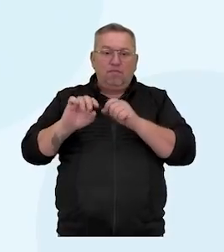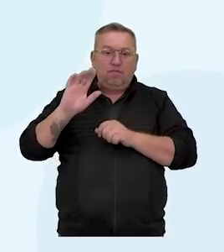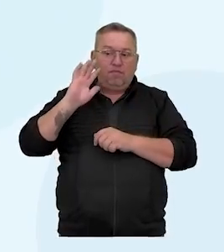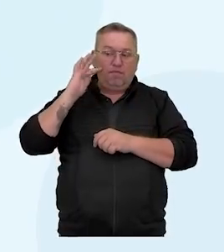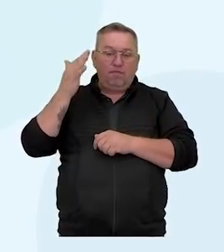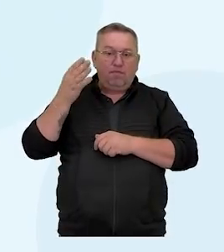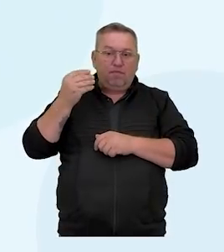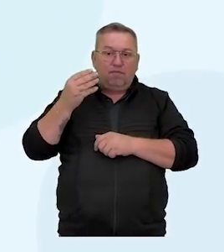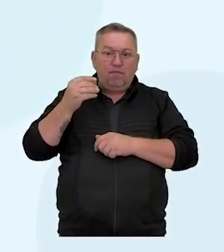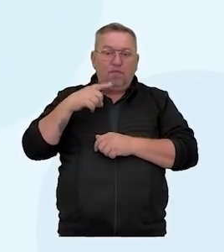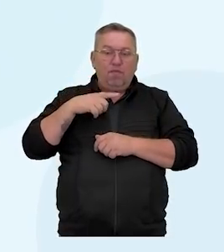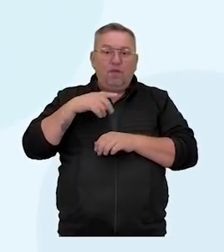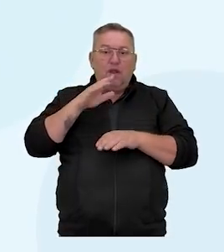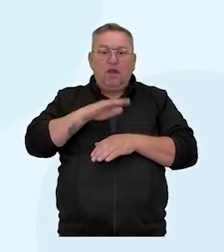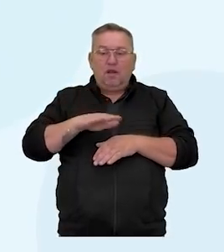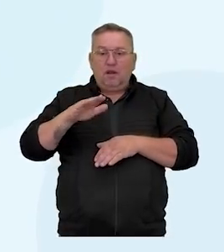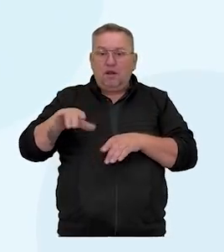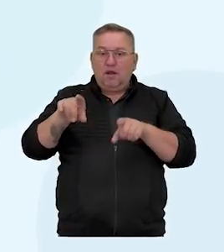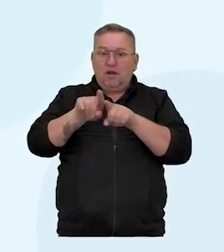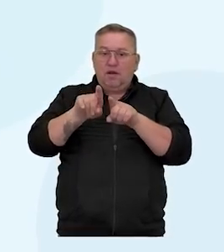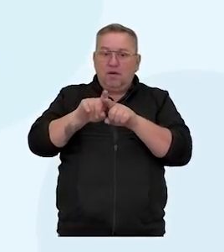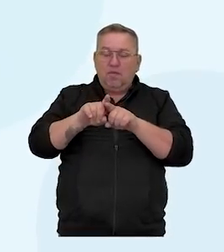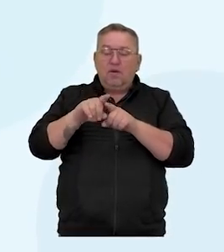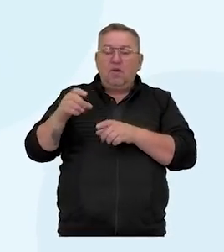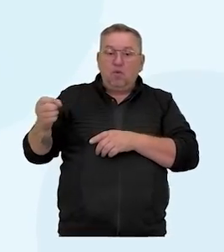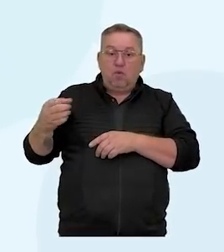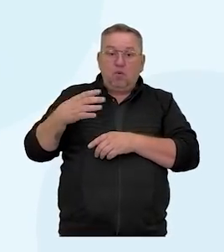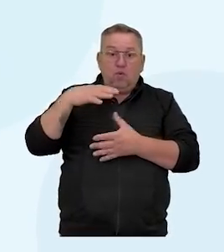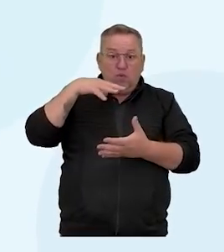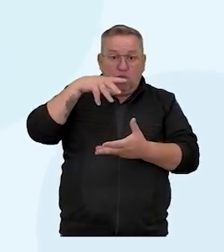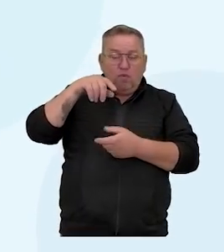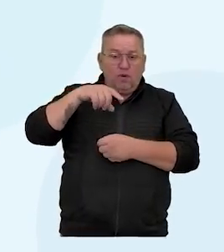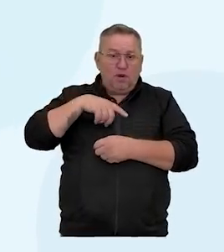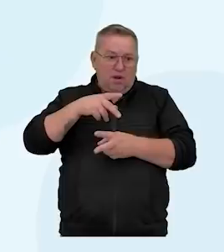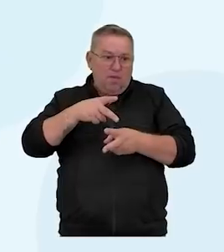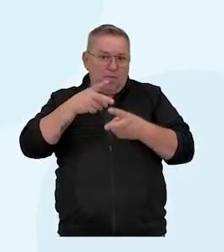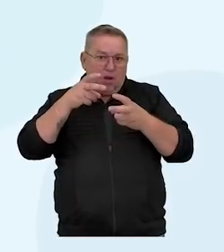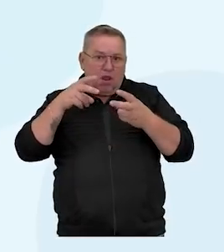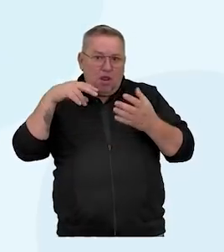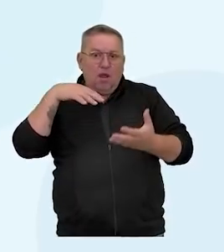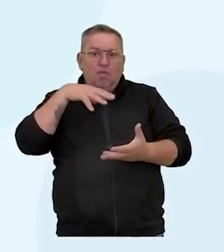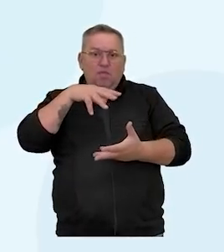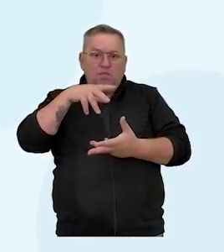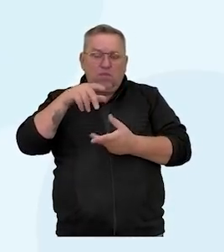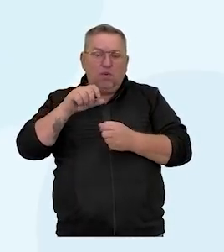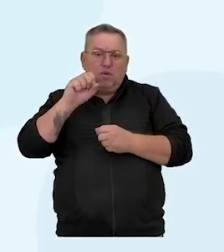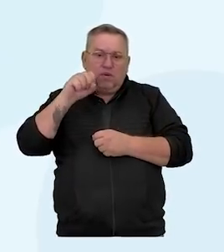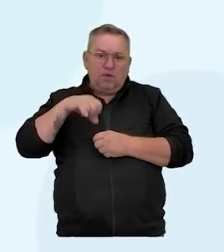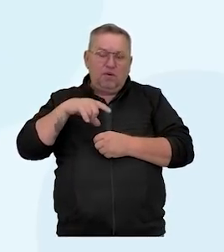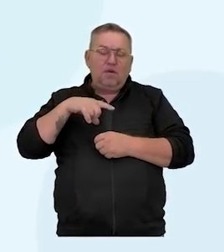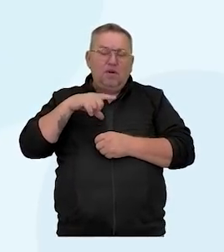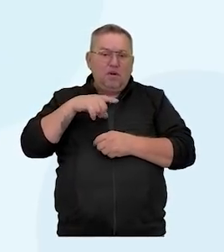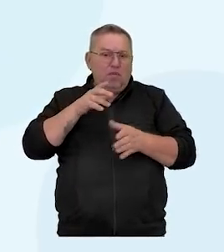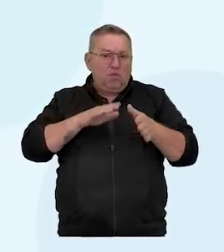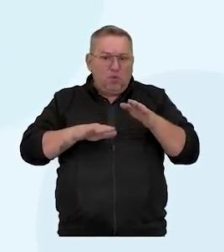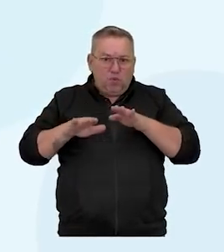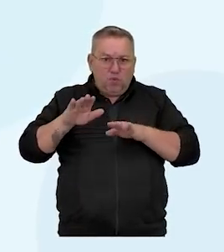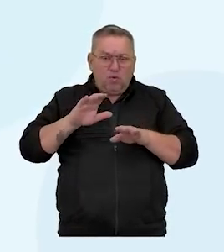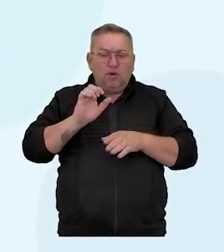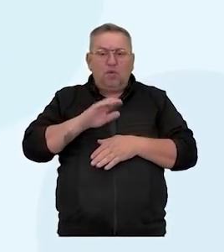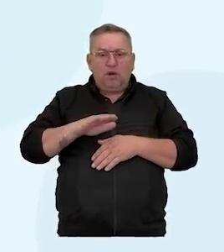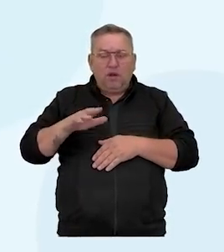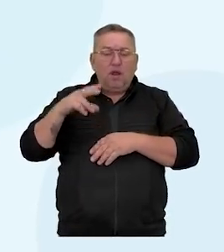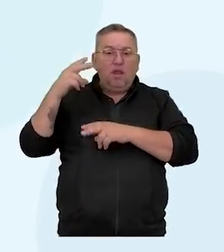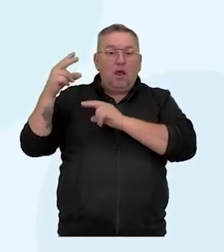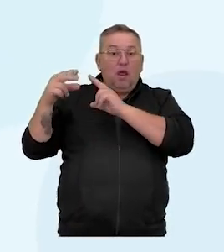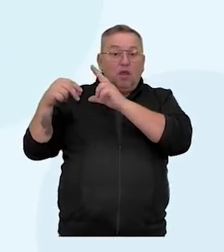na autoestima das crianças, na percepção de mundo que elas têm, porque ainda são vulneráveis, estão em desenvolvimento, não só de crianças,